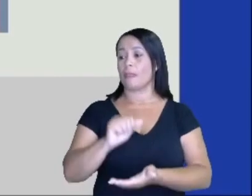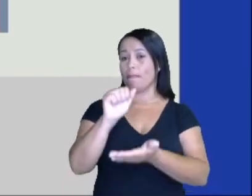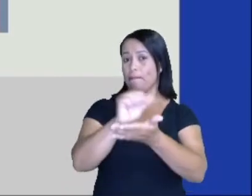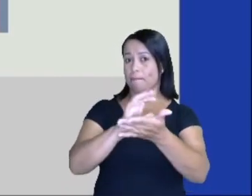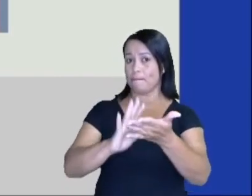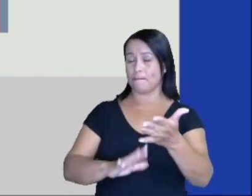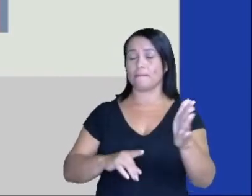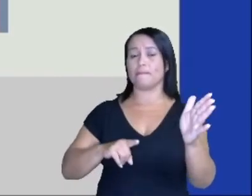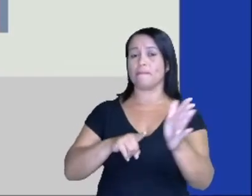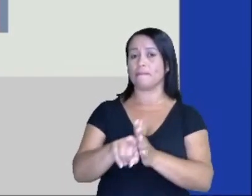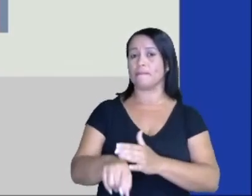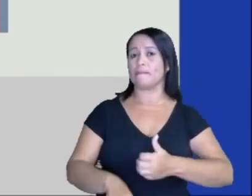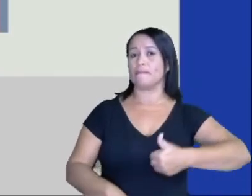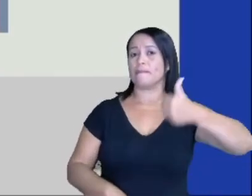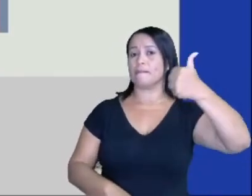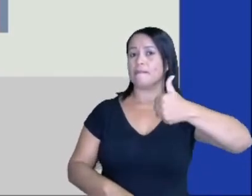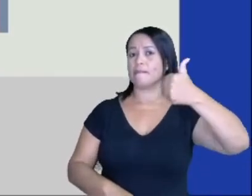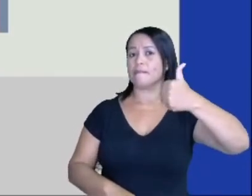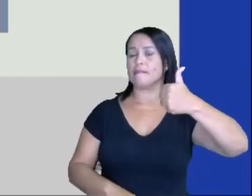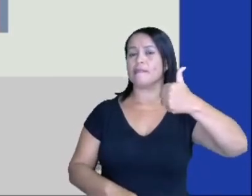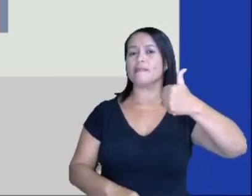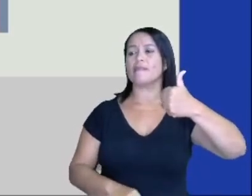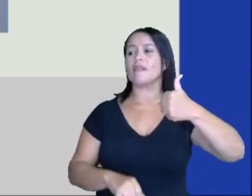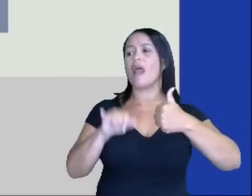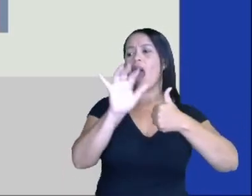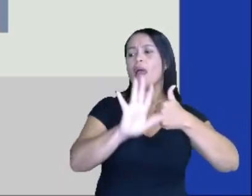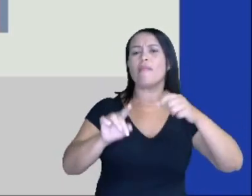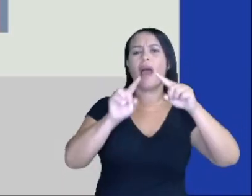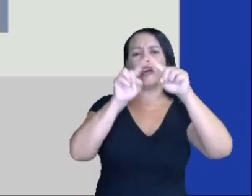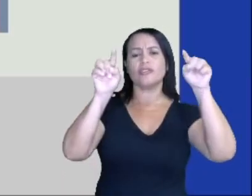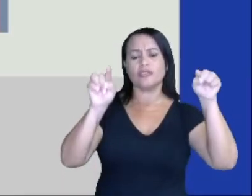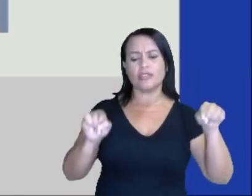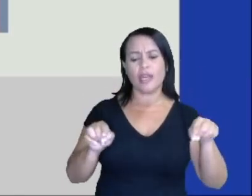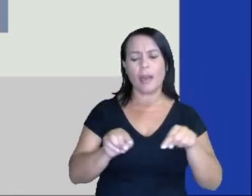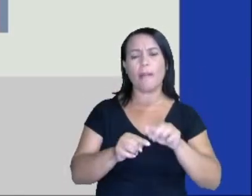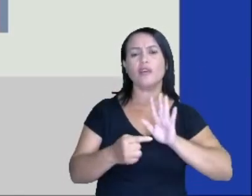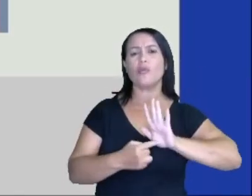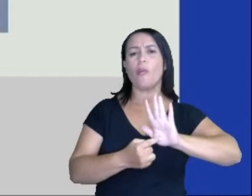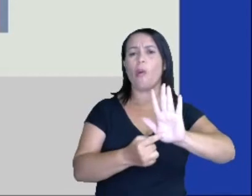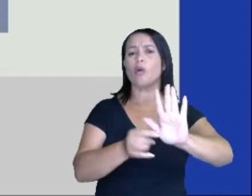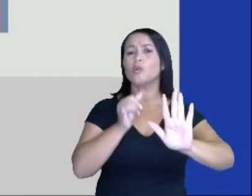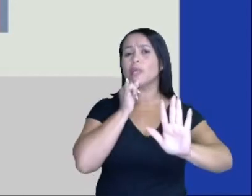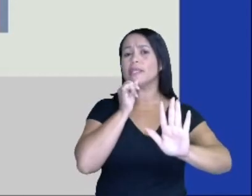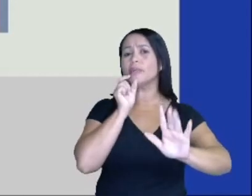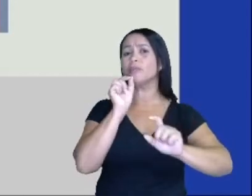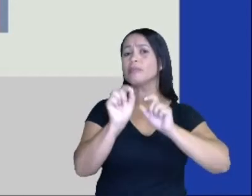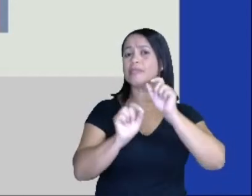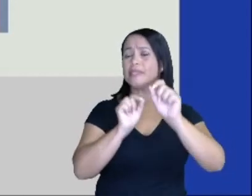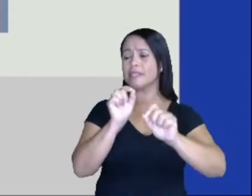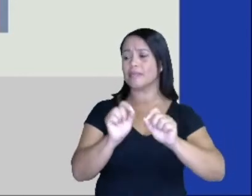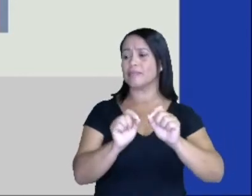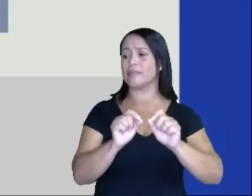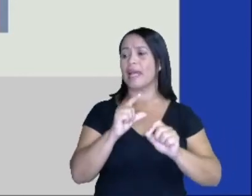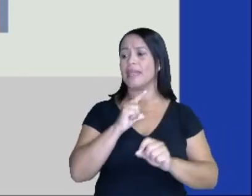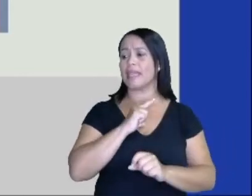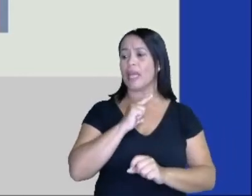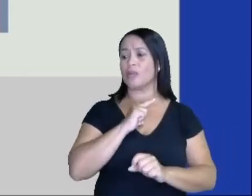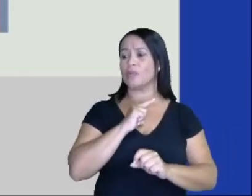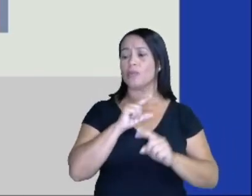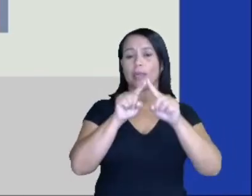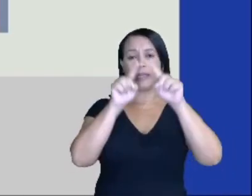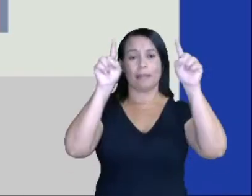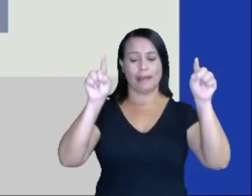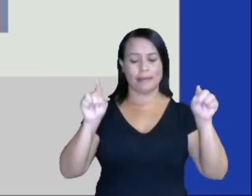Atividade. Questão 1. A imagem abaixo mostra um exemplo de... Tem aqui uma